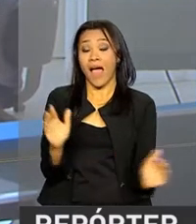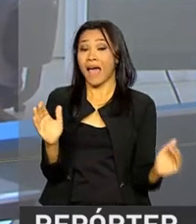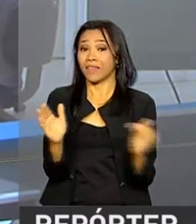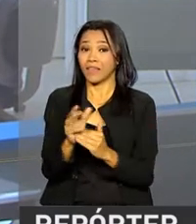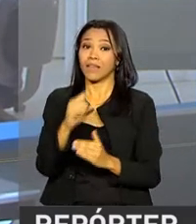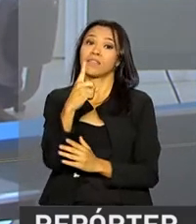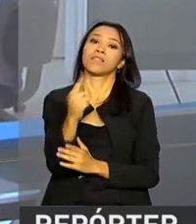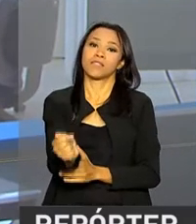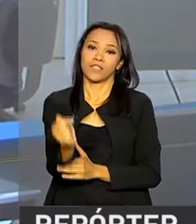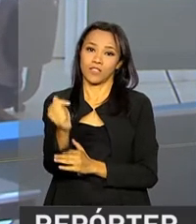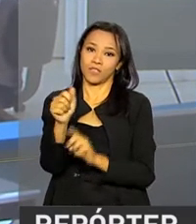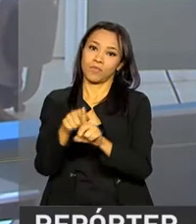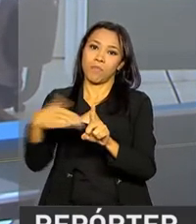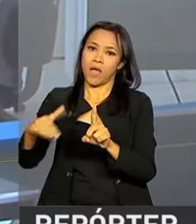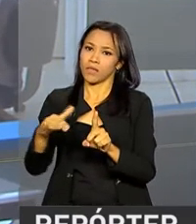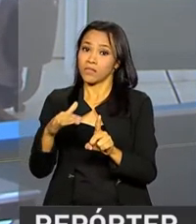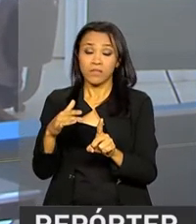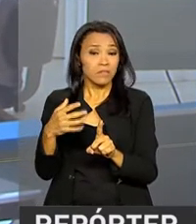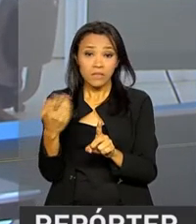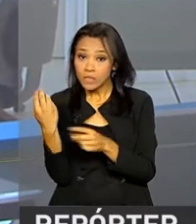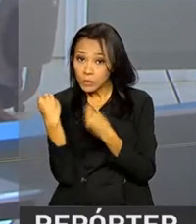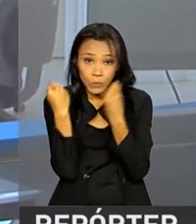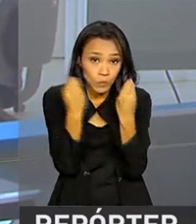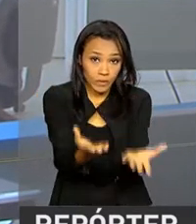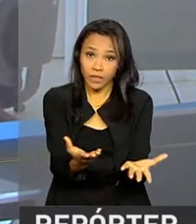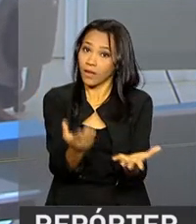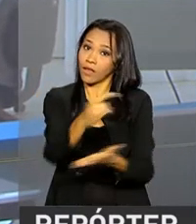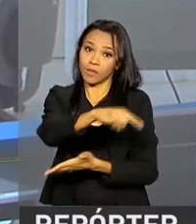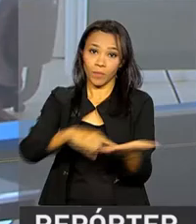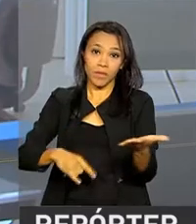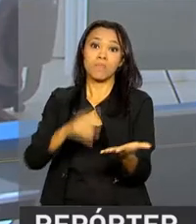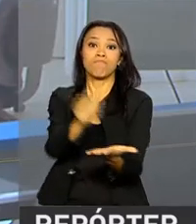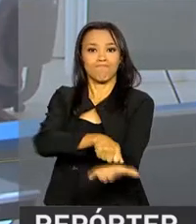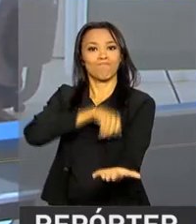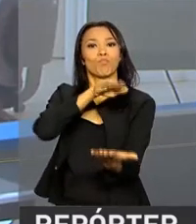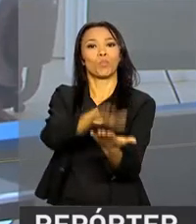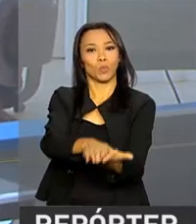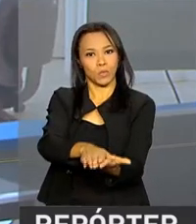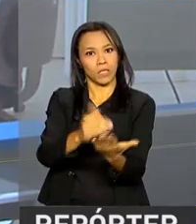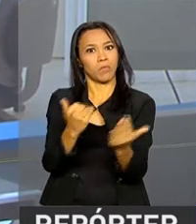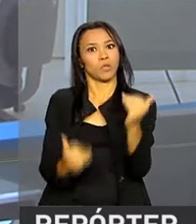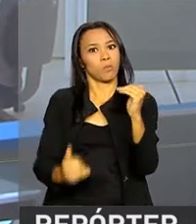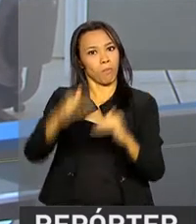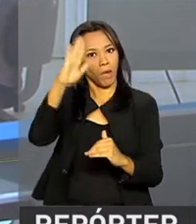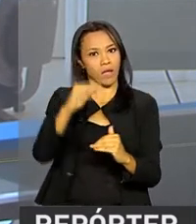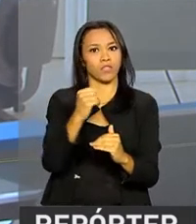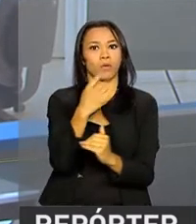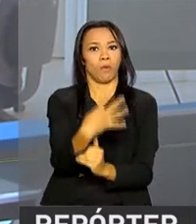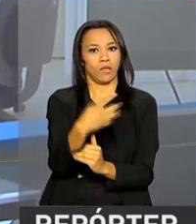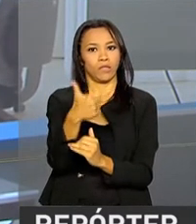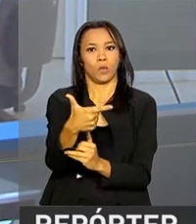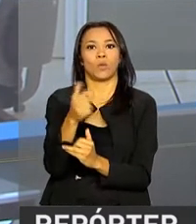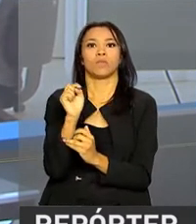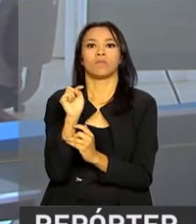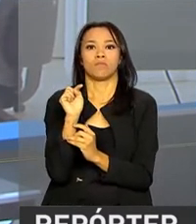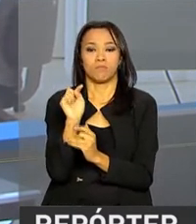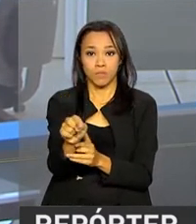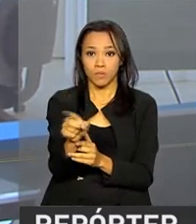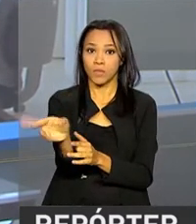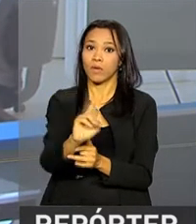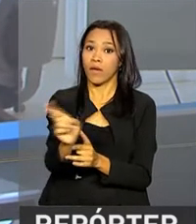não entregar a declaração paga multa que pode passar de 42 mil reais para outras informações